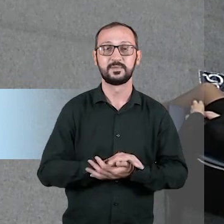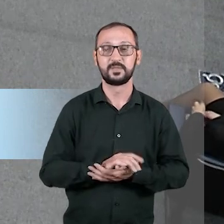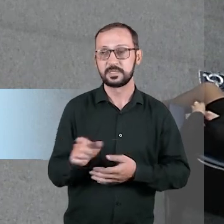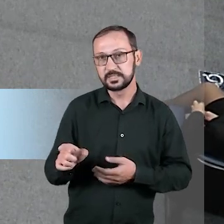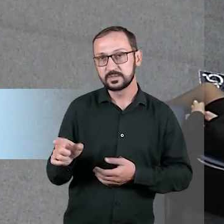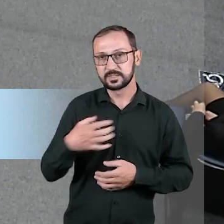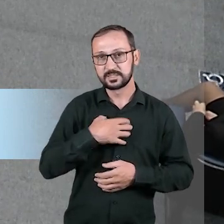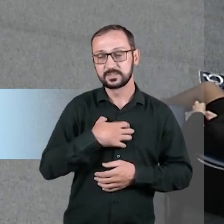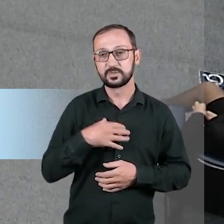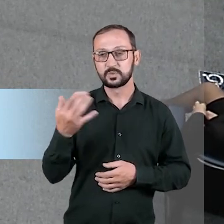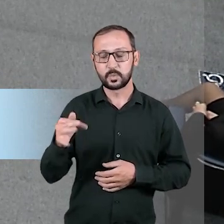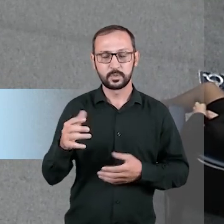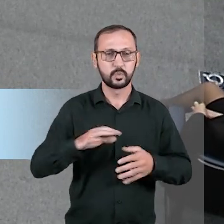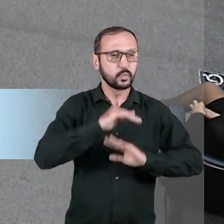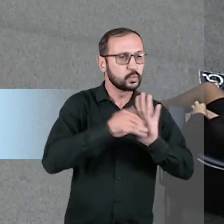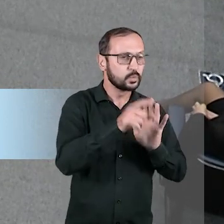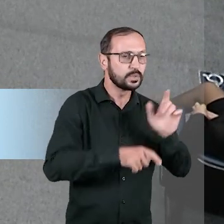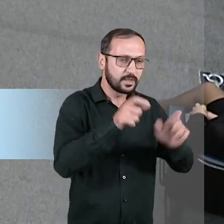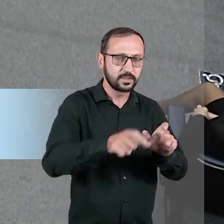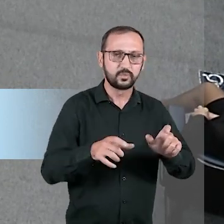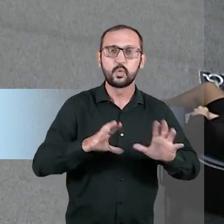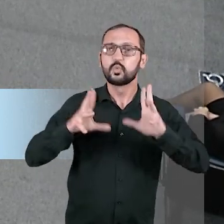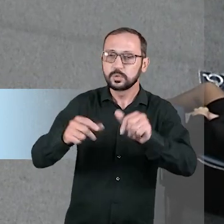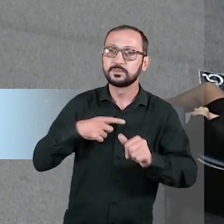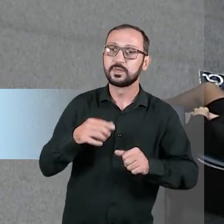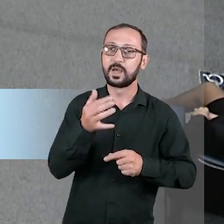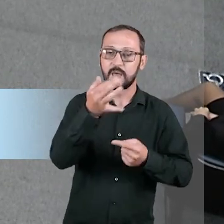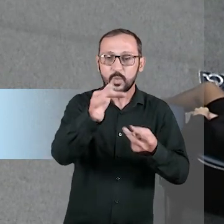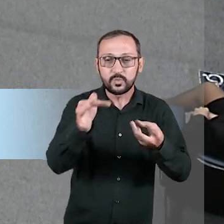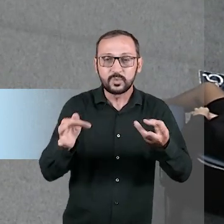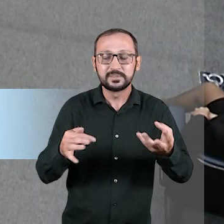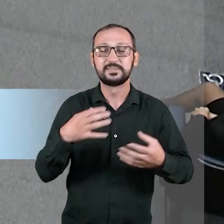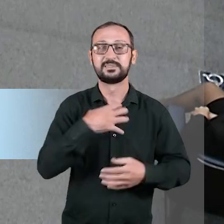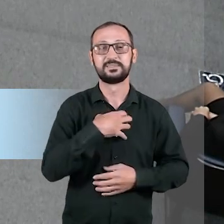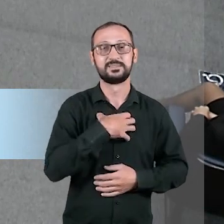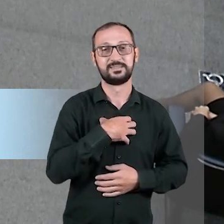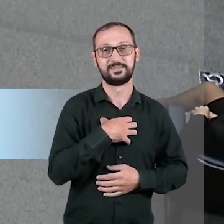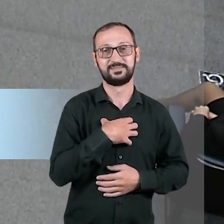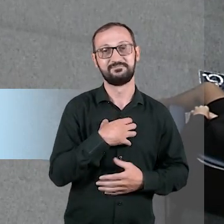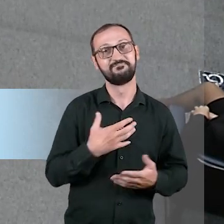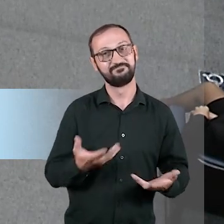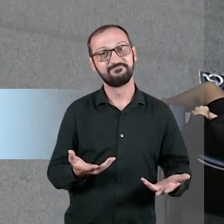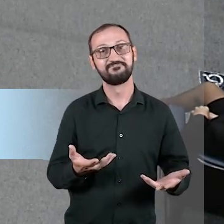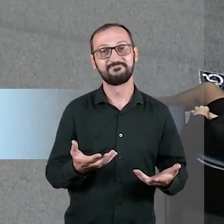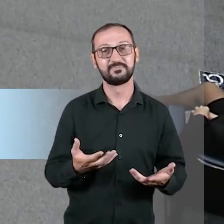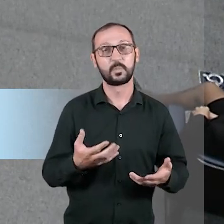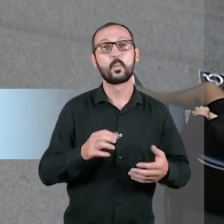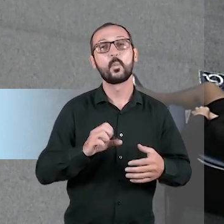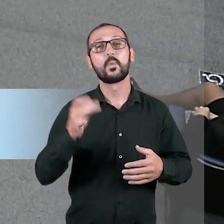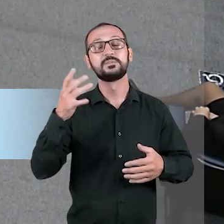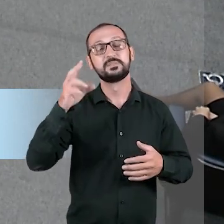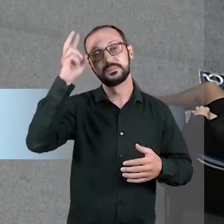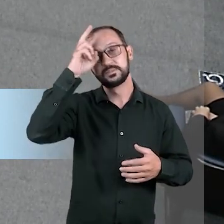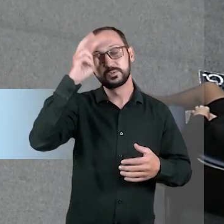ele, essa tua dor é aqui, tem dor acolá. A dor é muito democrática. Sim. A dor, ela... Sabe, a gente tem vários... Quantas